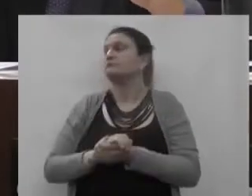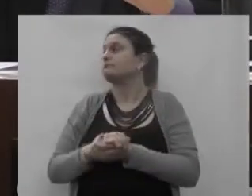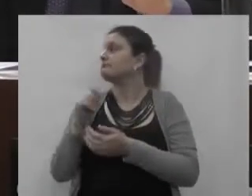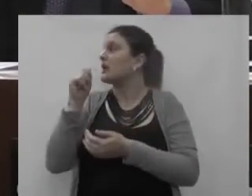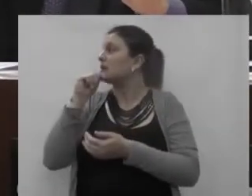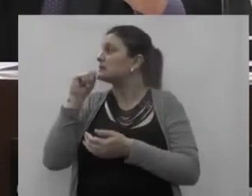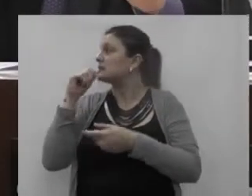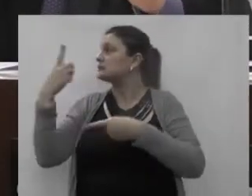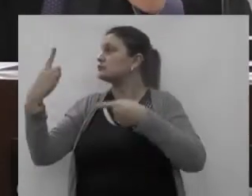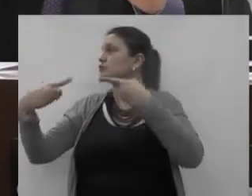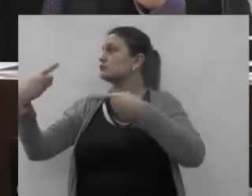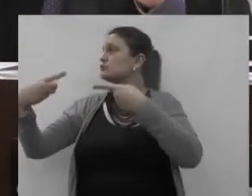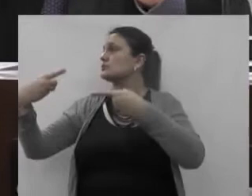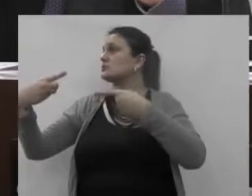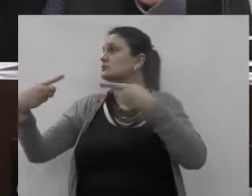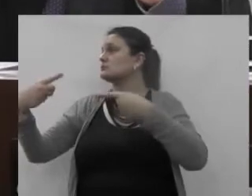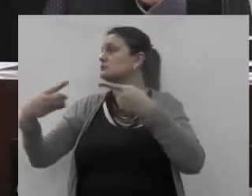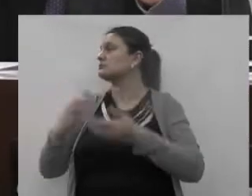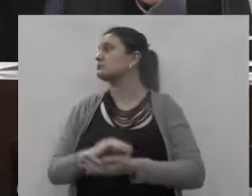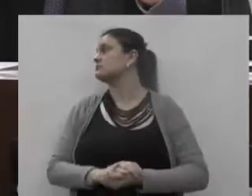Ainda em discussão.